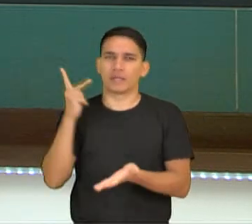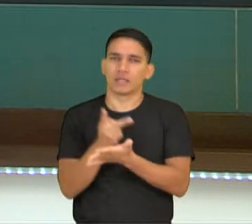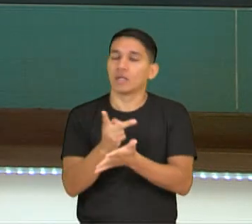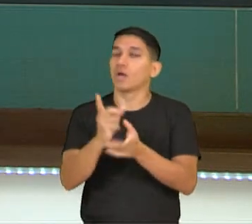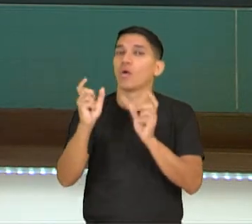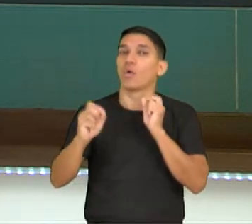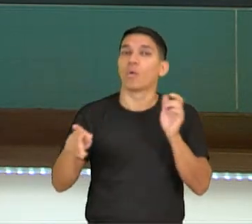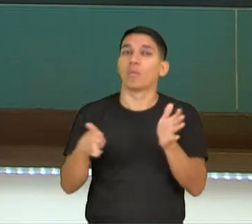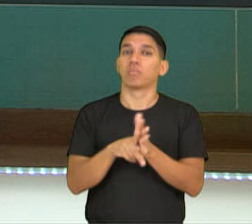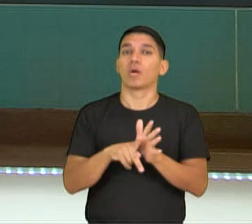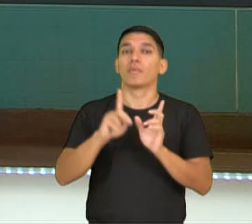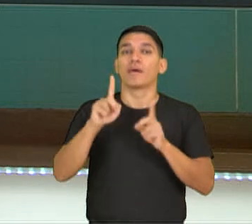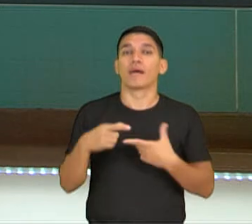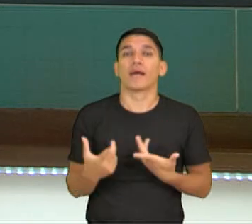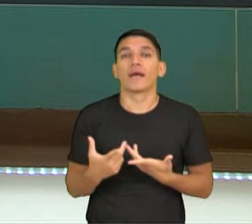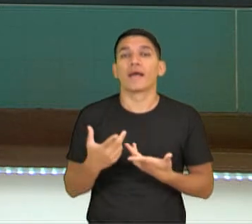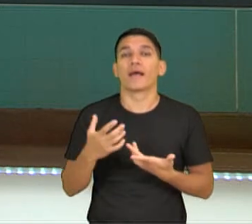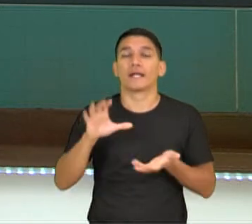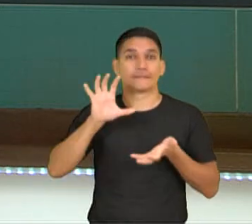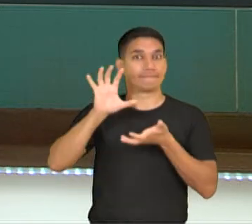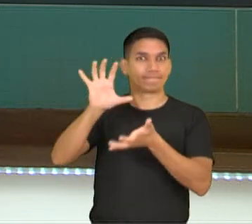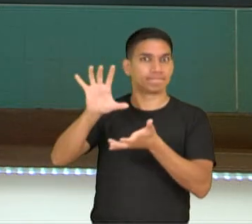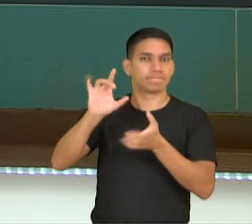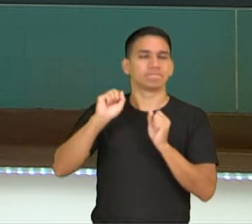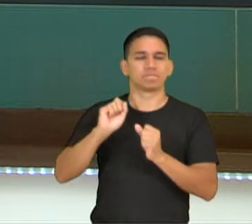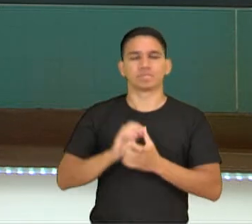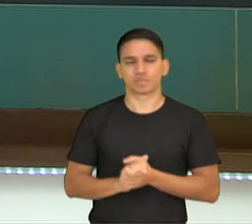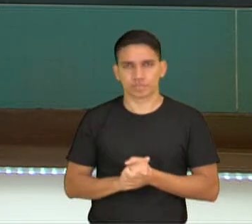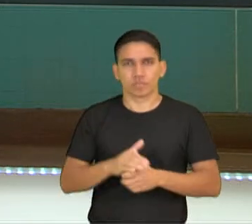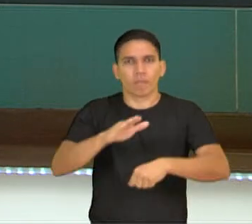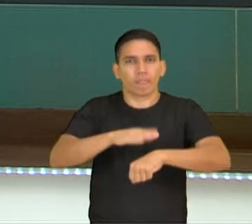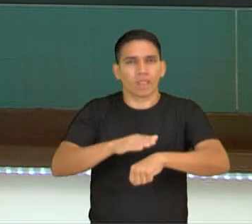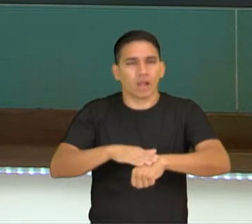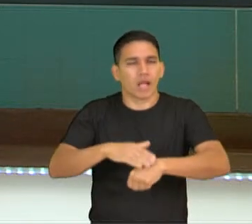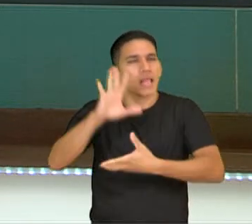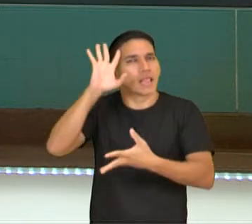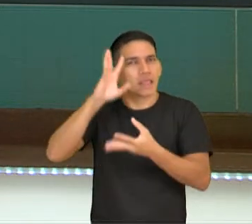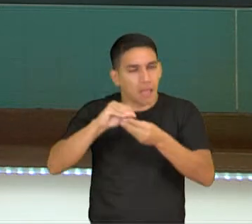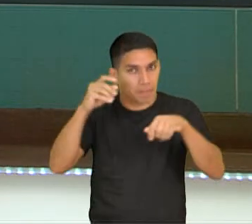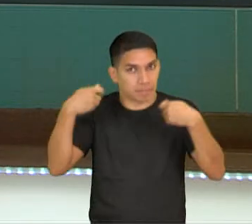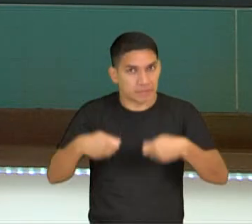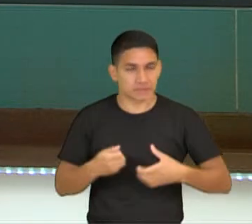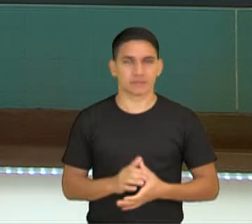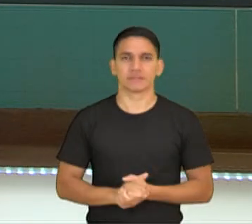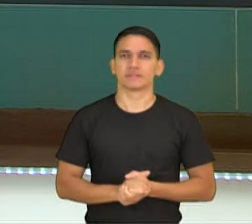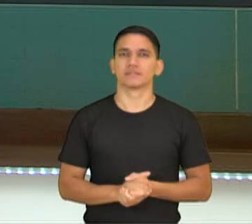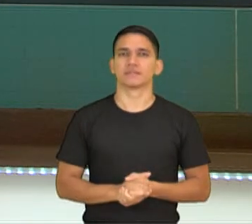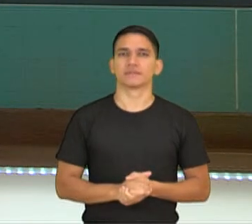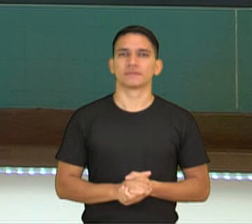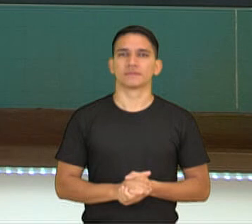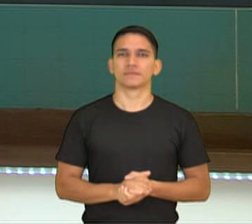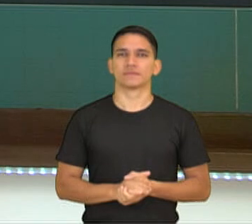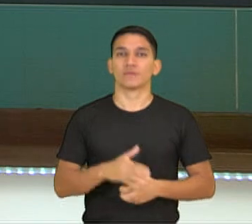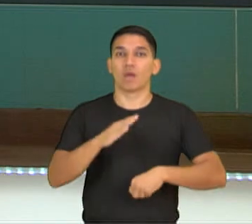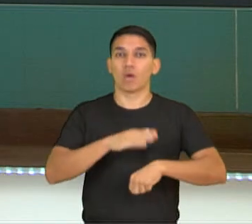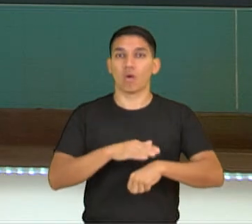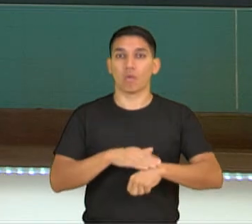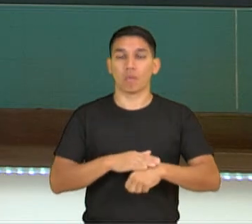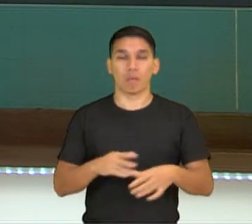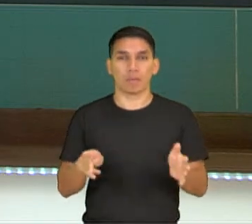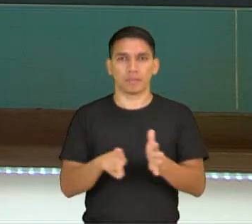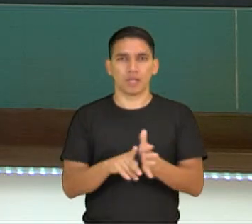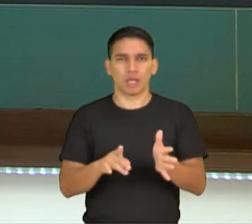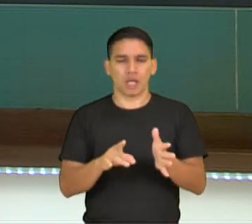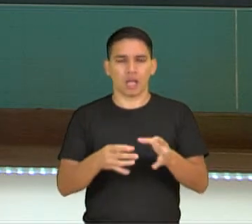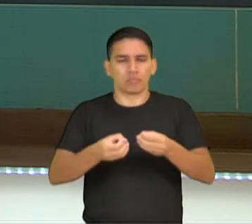momento. E nesse momento, a gente precisa entender o seguinte: após a queda do Império Romano, ou